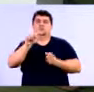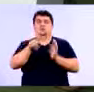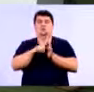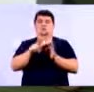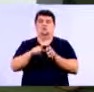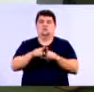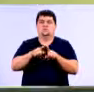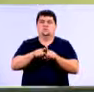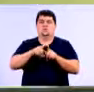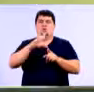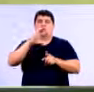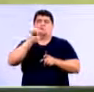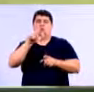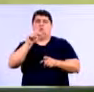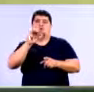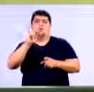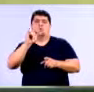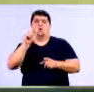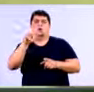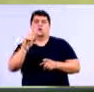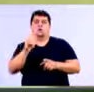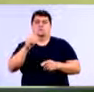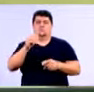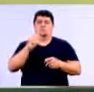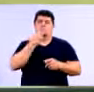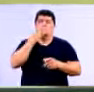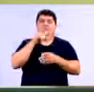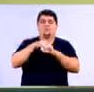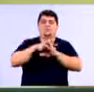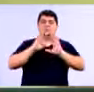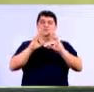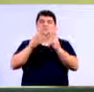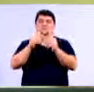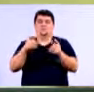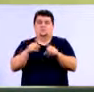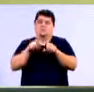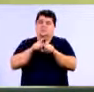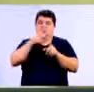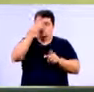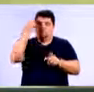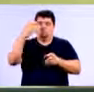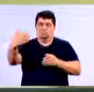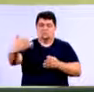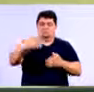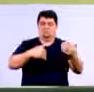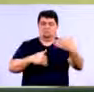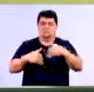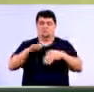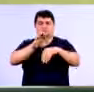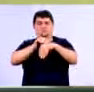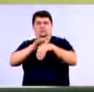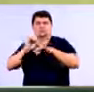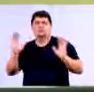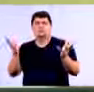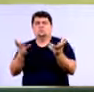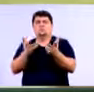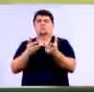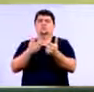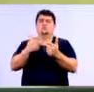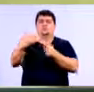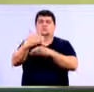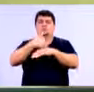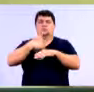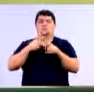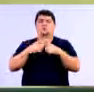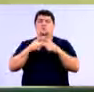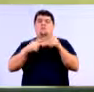Boa noite para todos vocês, gente, que estão aí no chat e para aqueles que ainda estão entrando. Convido todos vocês a participarem do chat conosco, fazendo perguntas